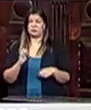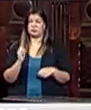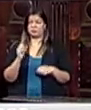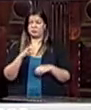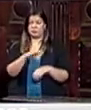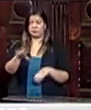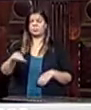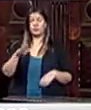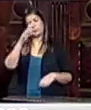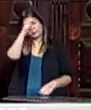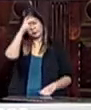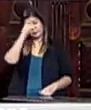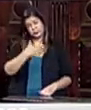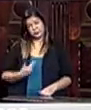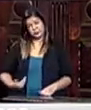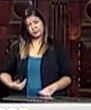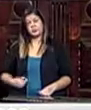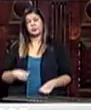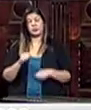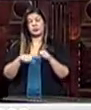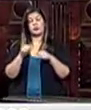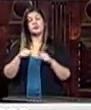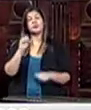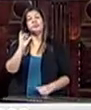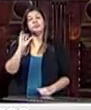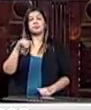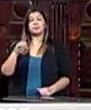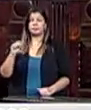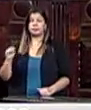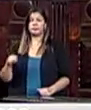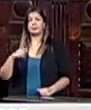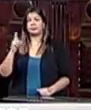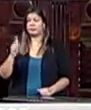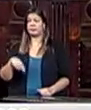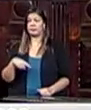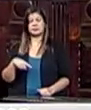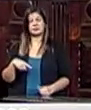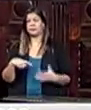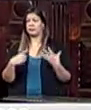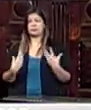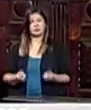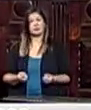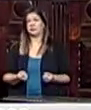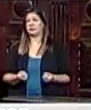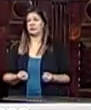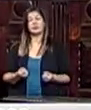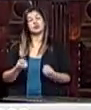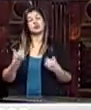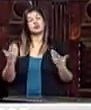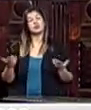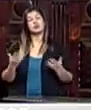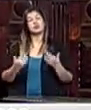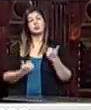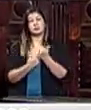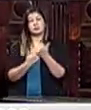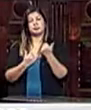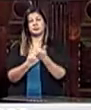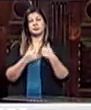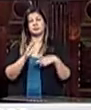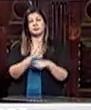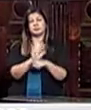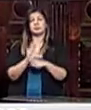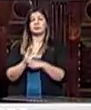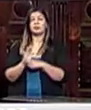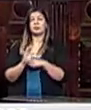A reforma da Previdência é uma coisa insustentável, mas vem sendo patrocinada